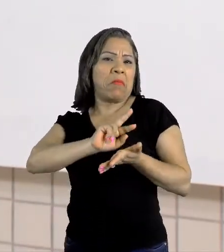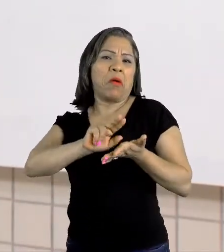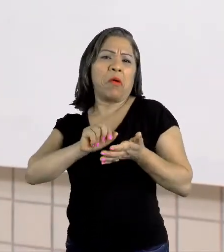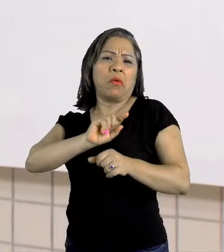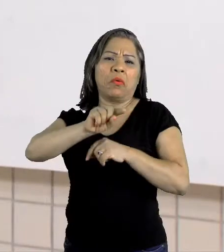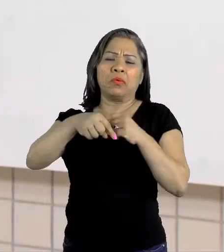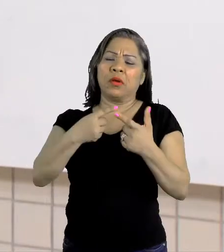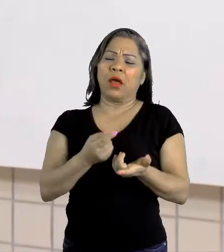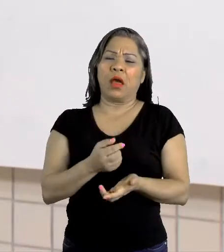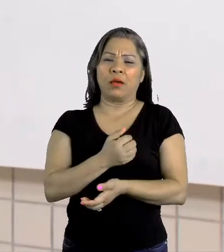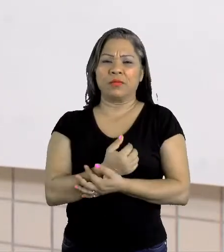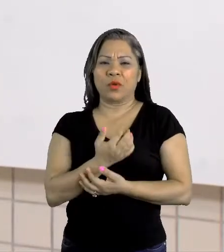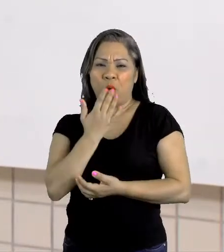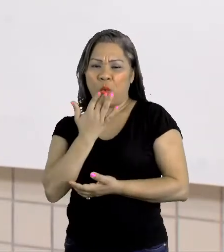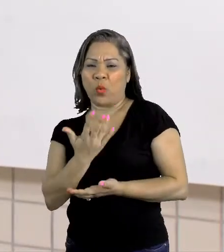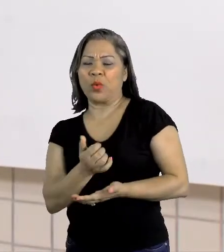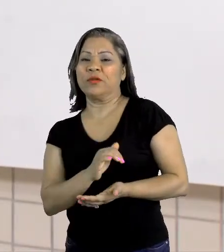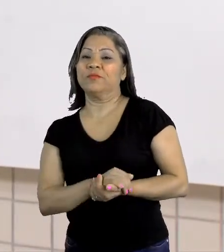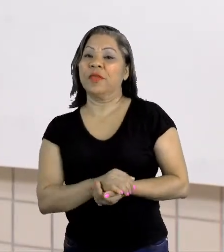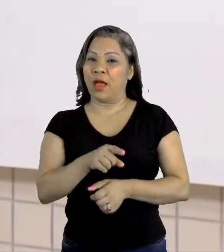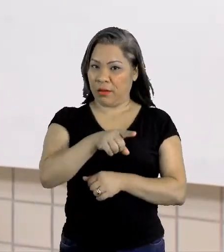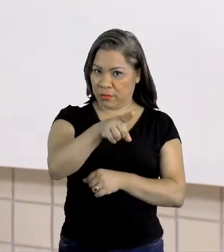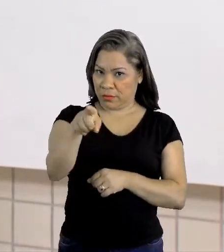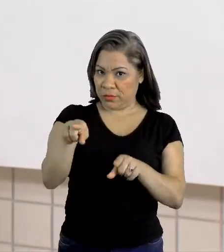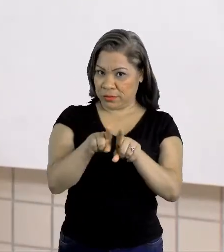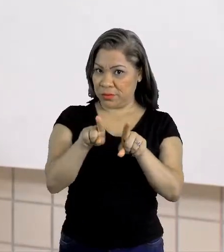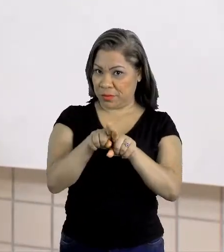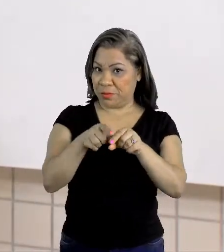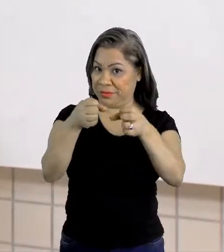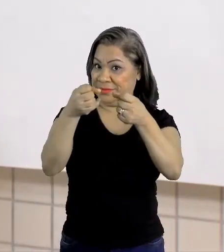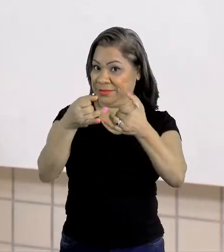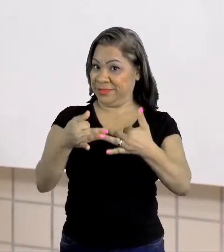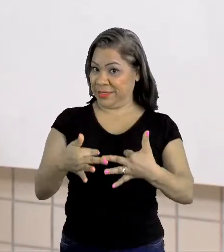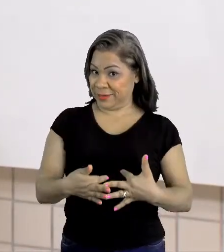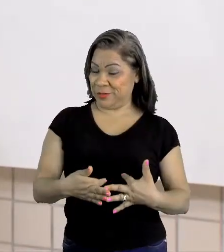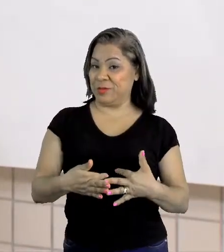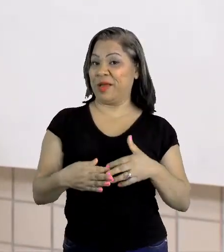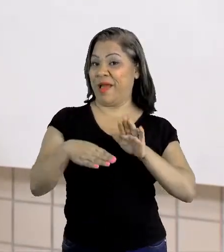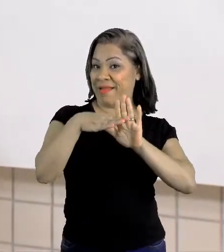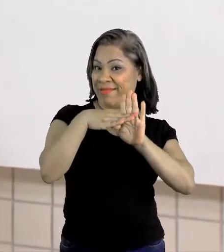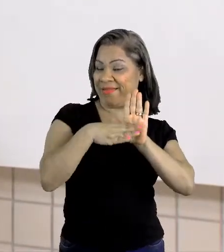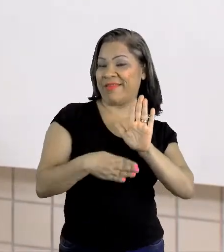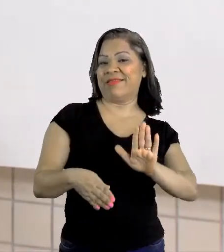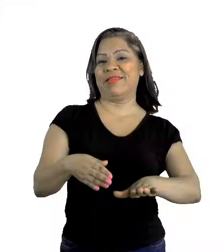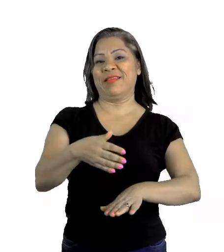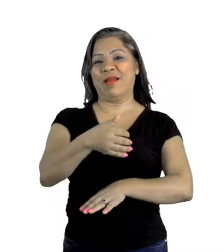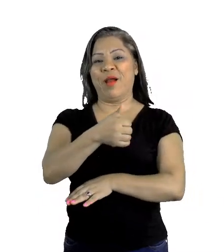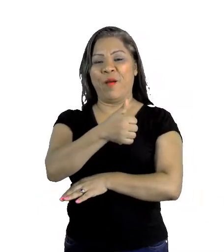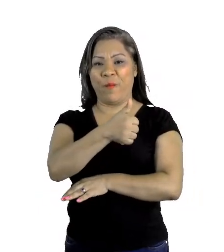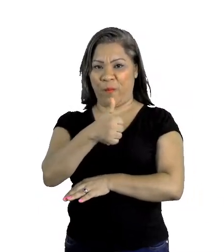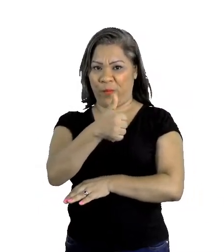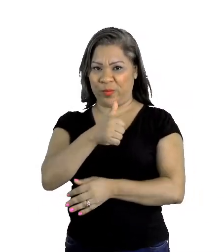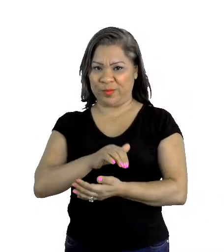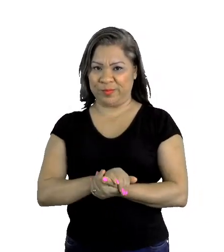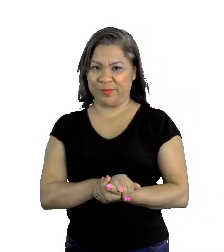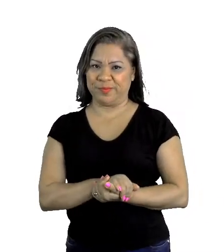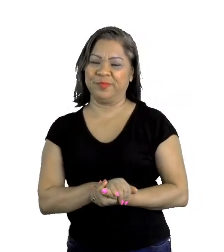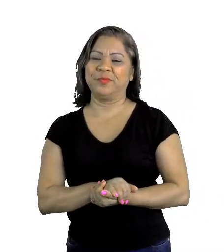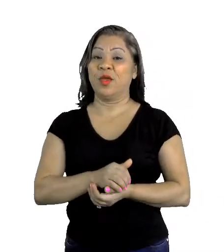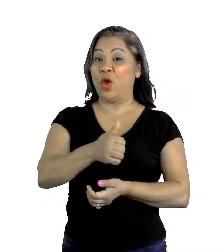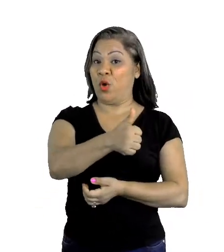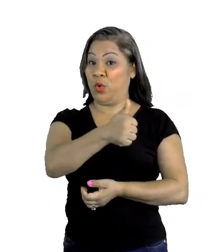Por que nasce? Aí você vai ter que explicar aí também na questão número 11. 12. Na